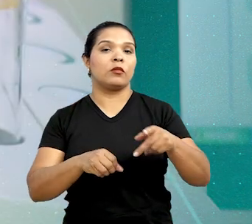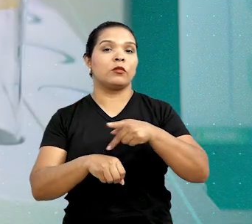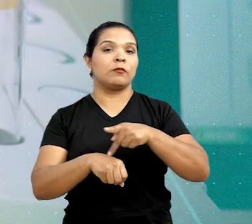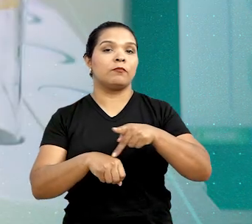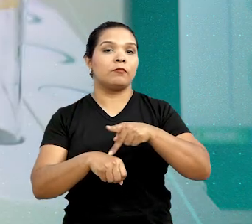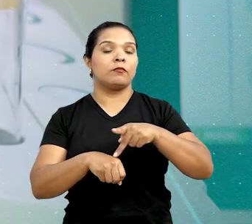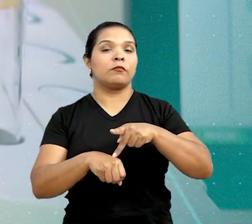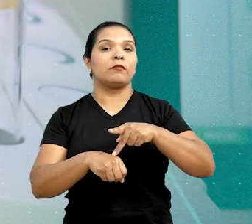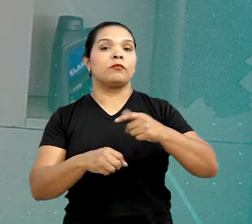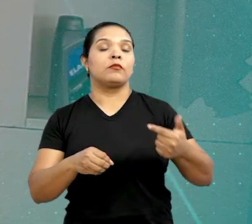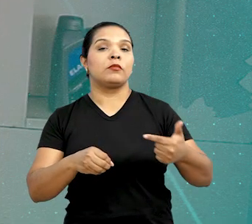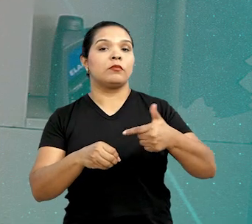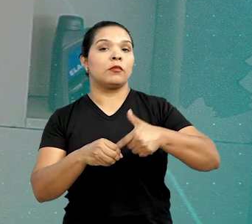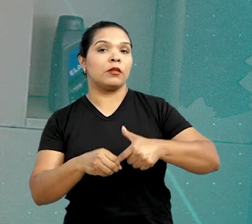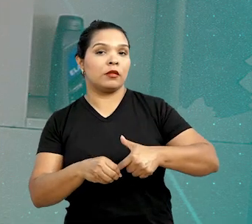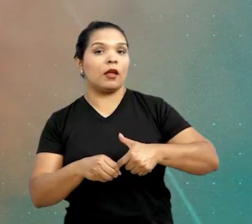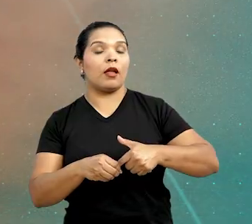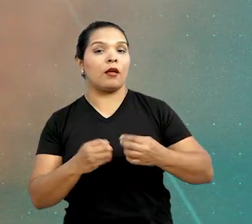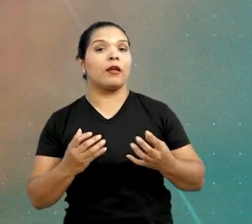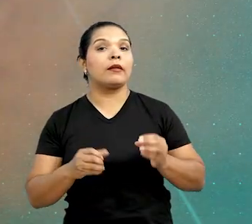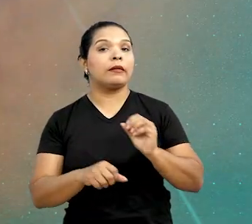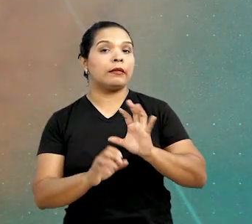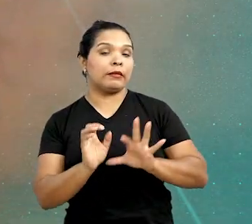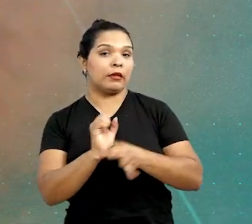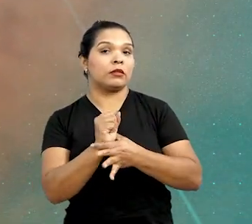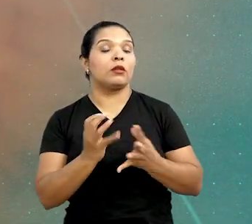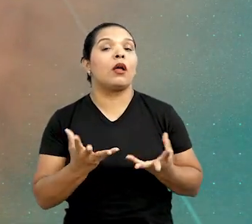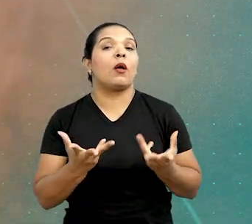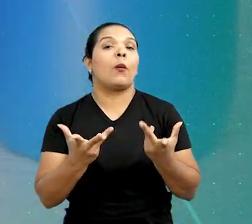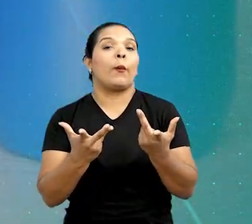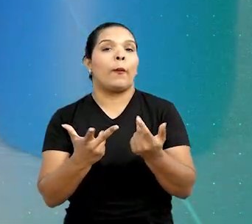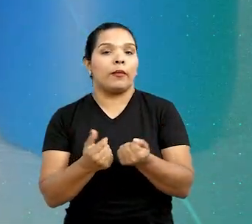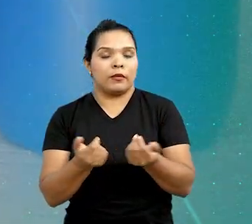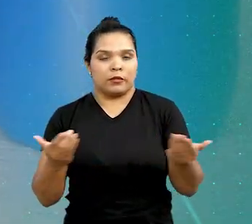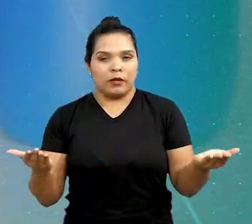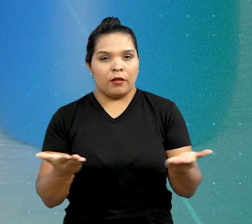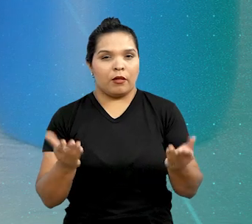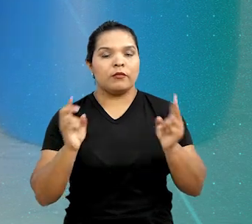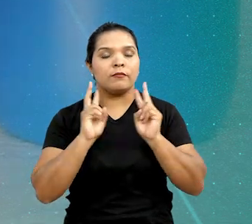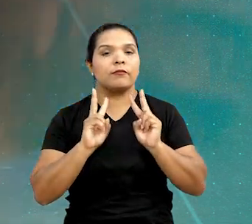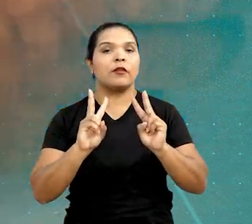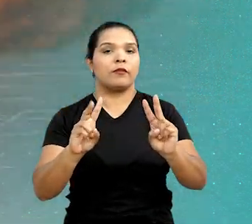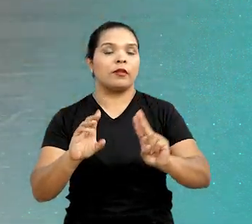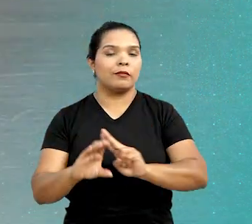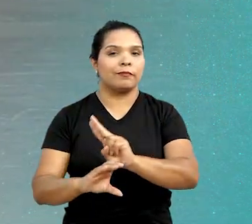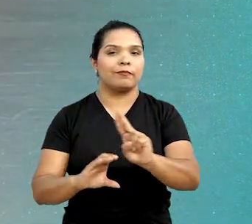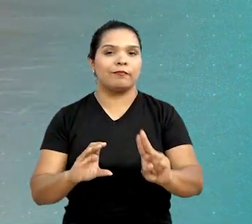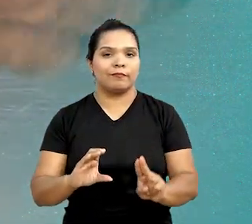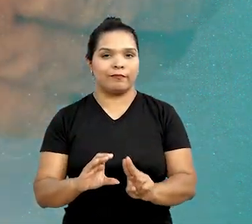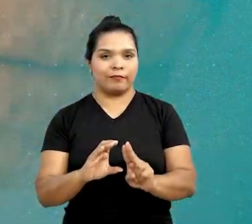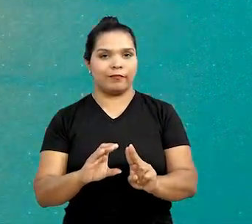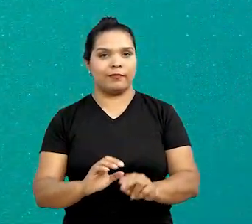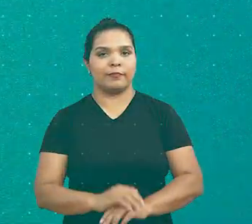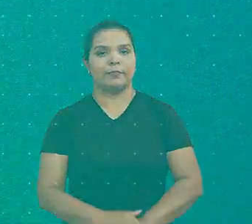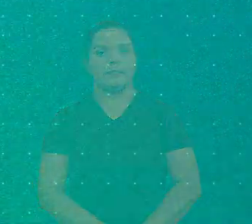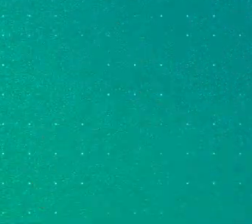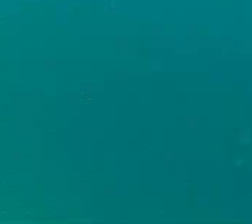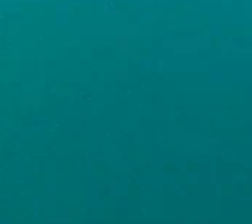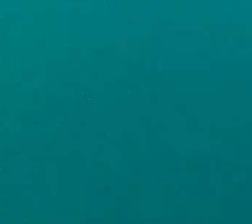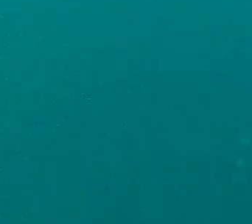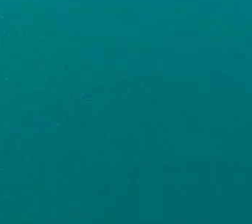e Biocombustíveis, garantindo a sua qualidade. Tudo isso e muito mais você confere agora no Universiência.